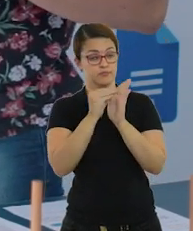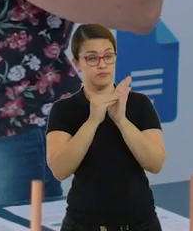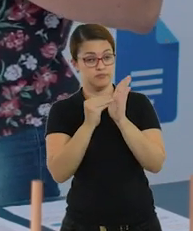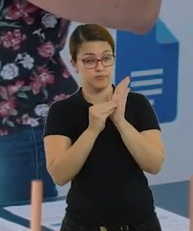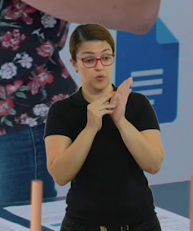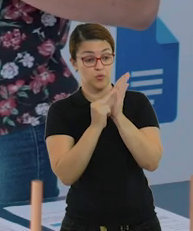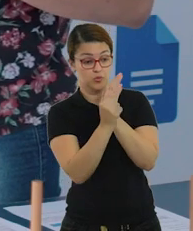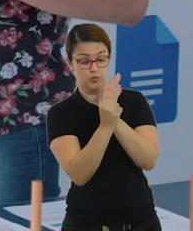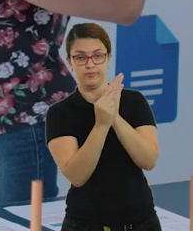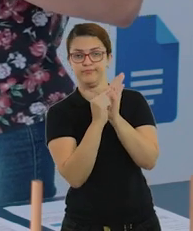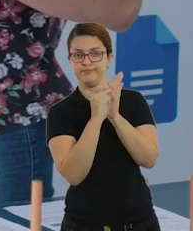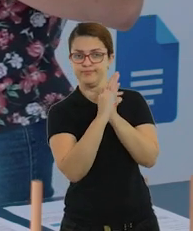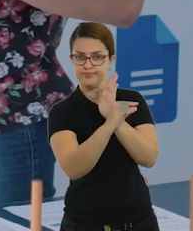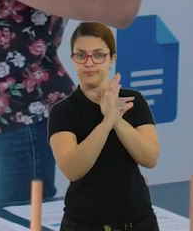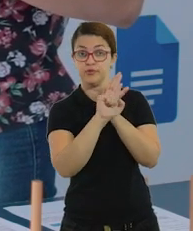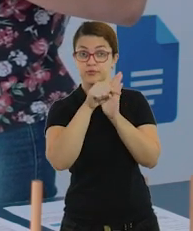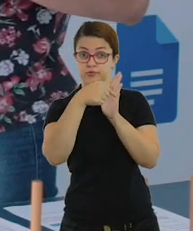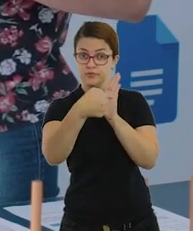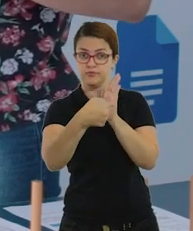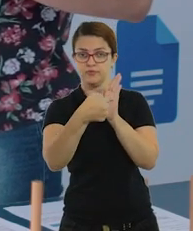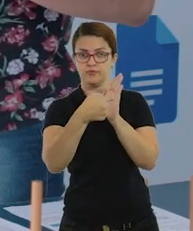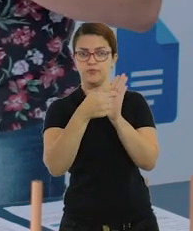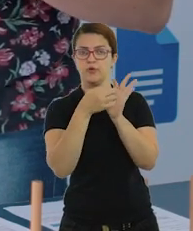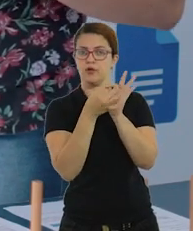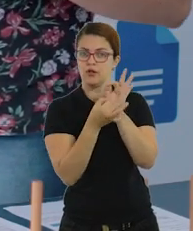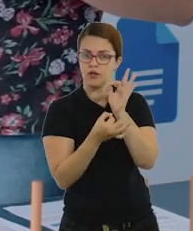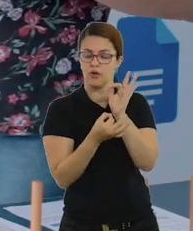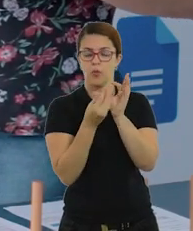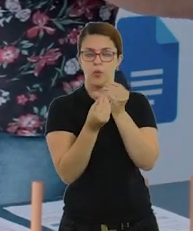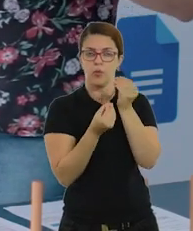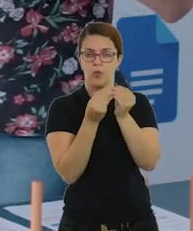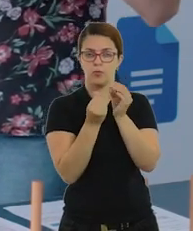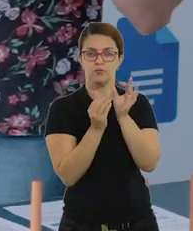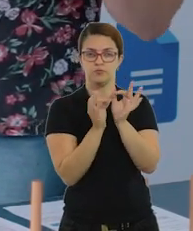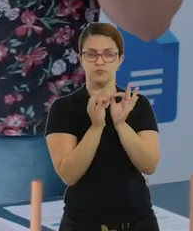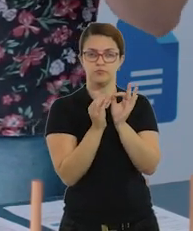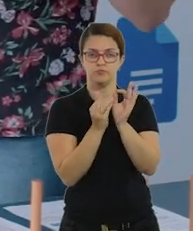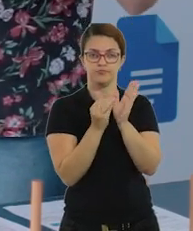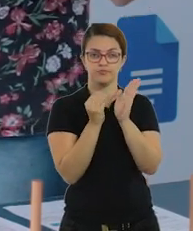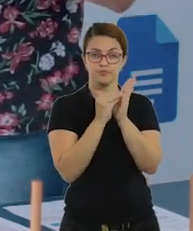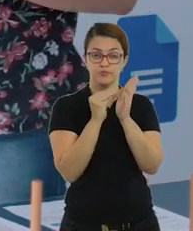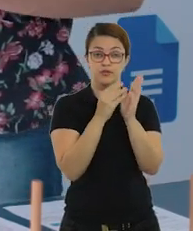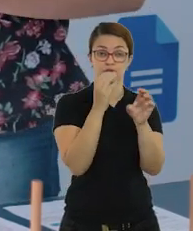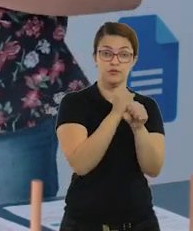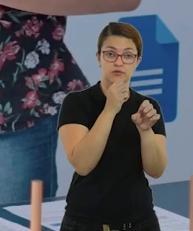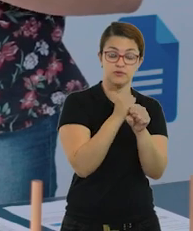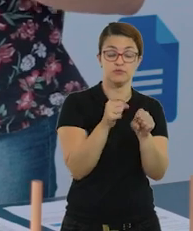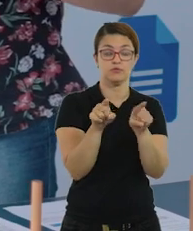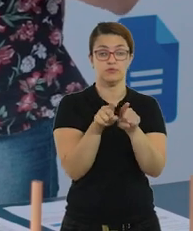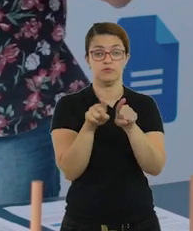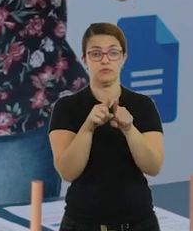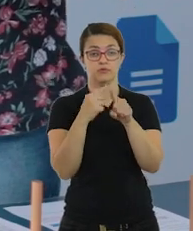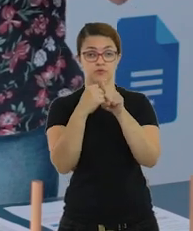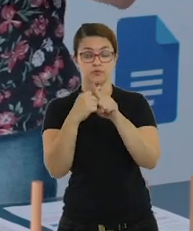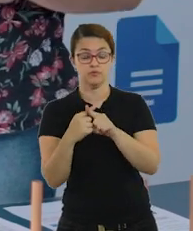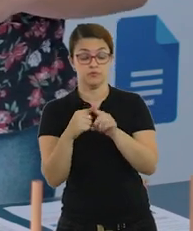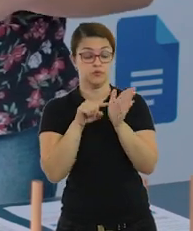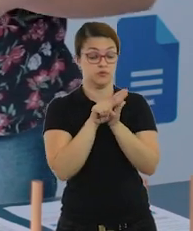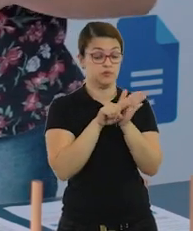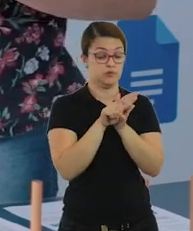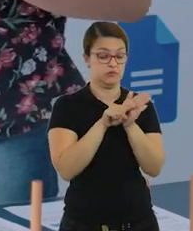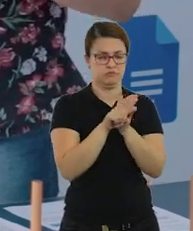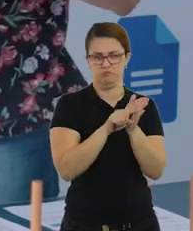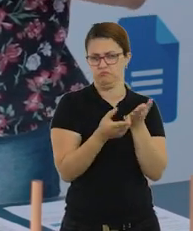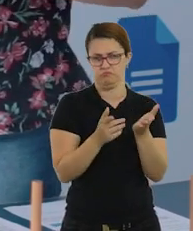esses números por extenso e faça a decomposição deles das duas maneiras, da adição e da multiplicação. Então você vai pesquisar